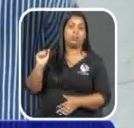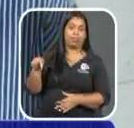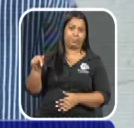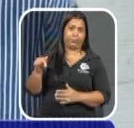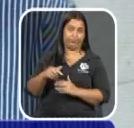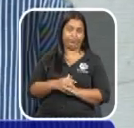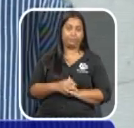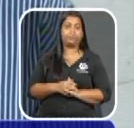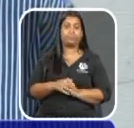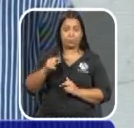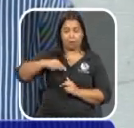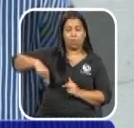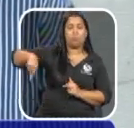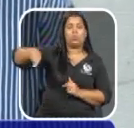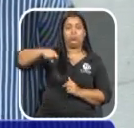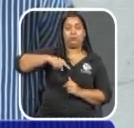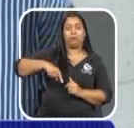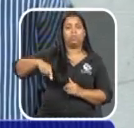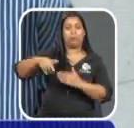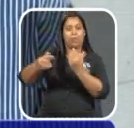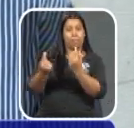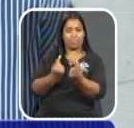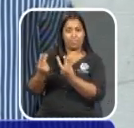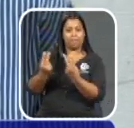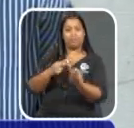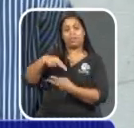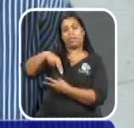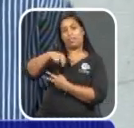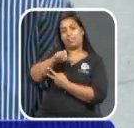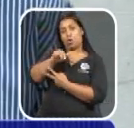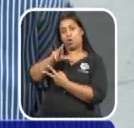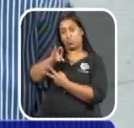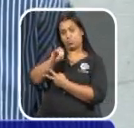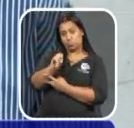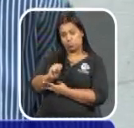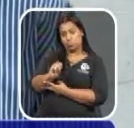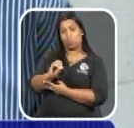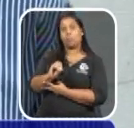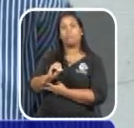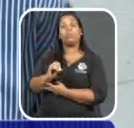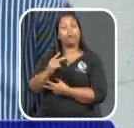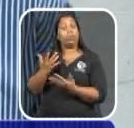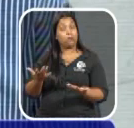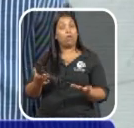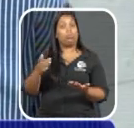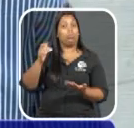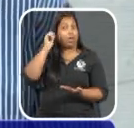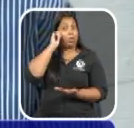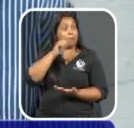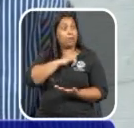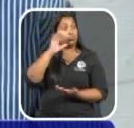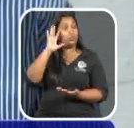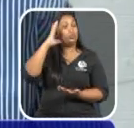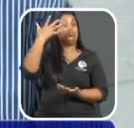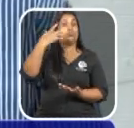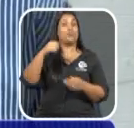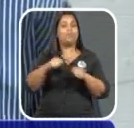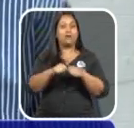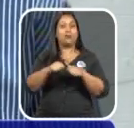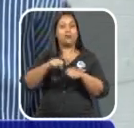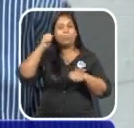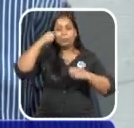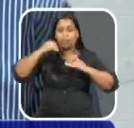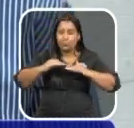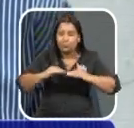abarroladas lá nessa rotatória da Avenida Nelson Albuquerque, e que o município resolveu por bem duplicá-la e asfaltá-la para que esses